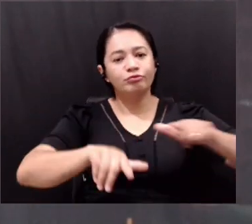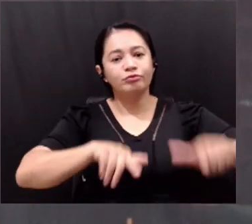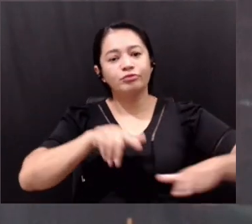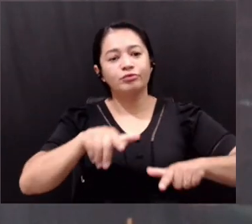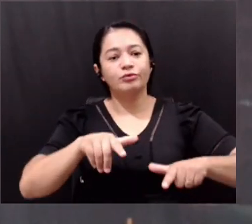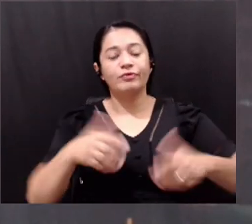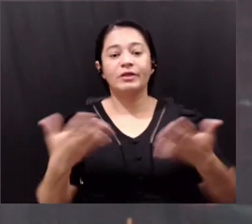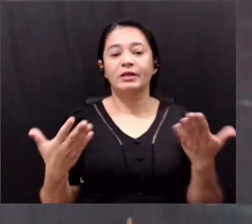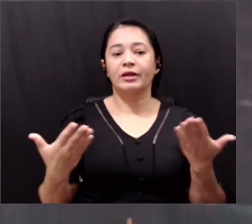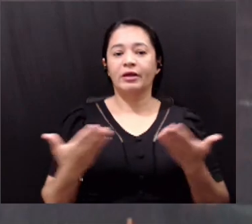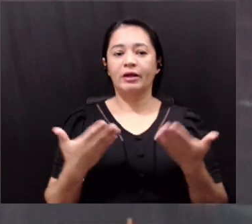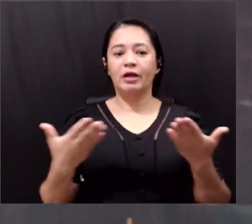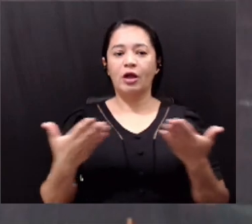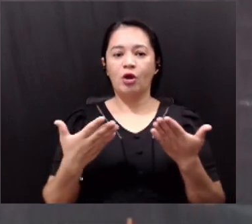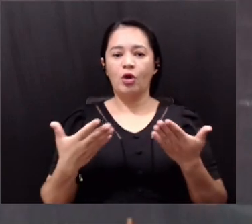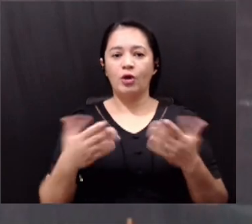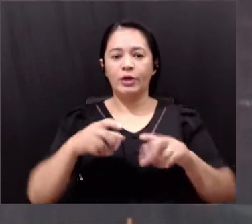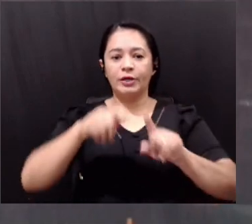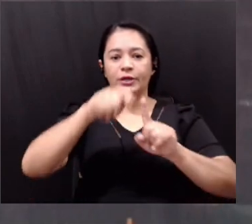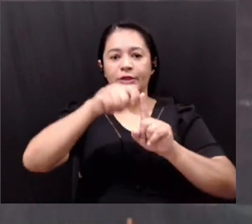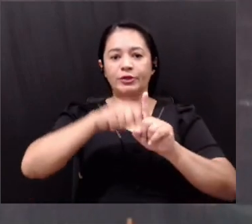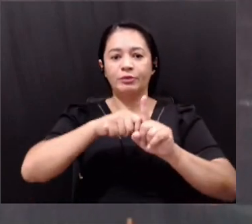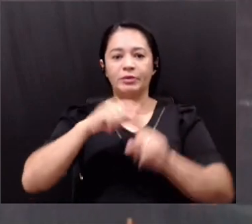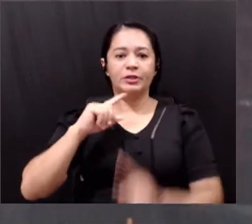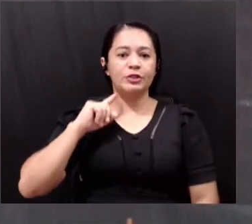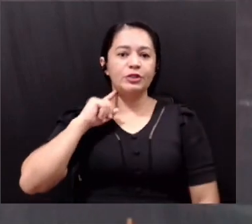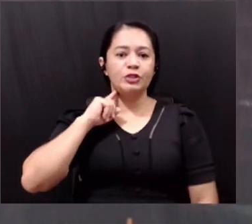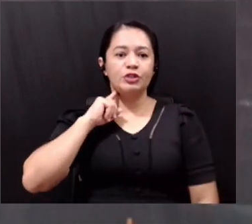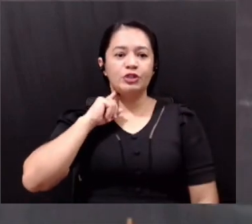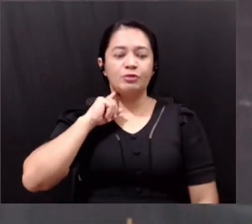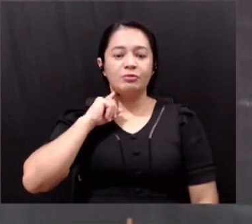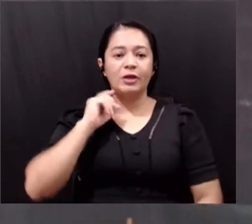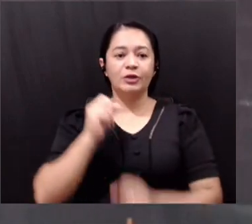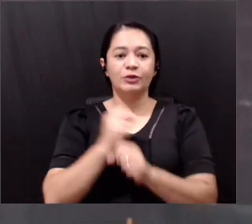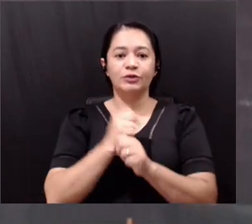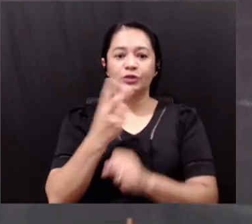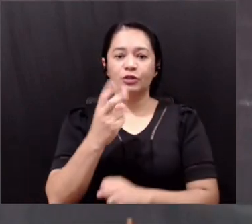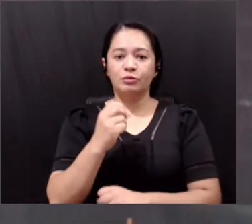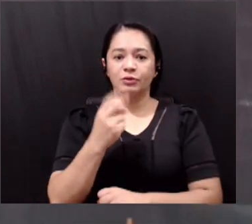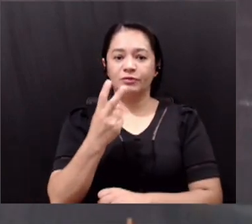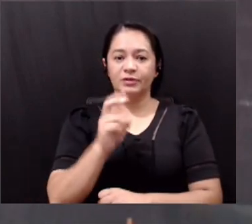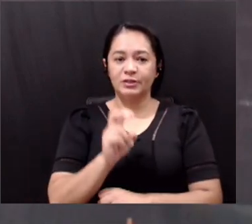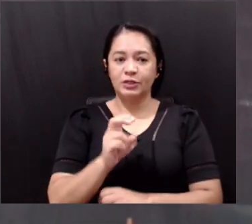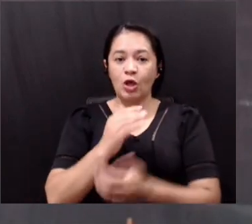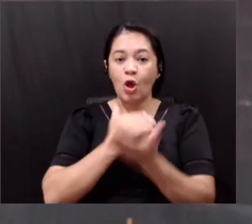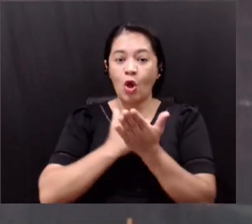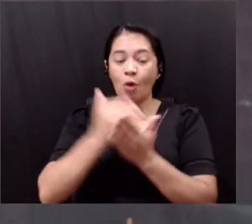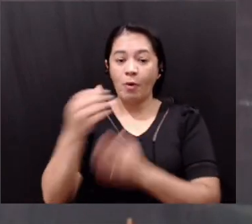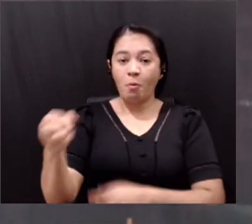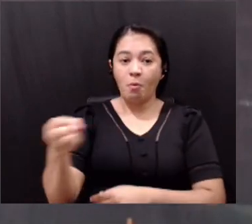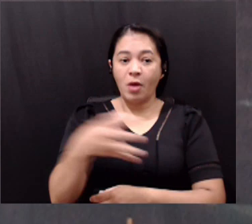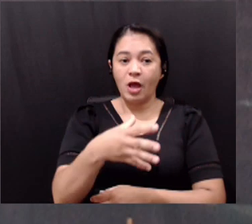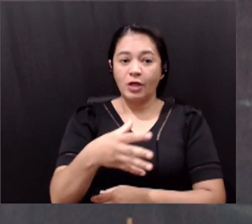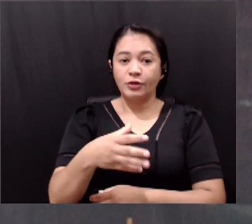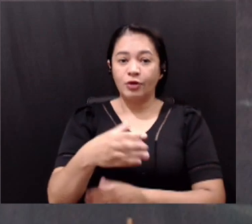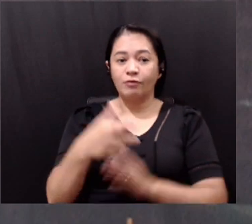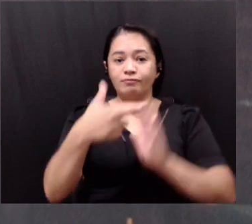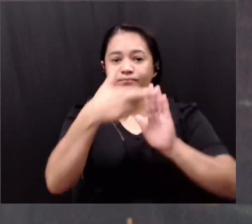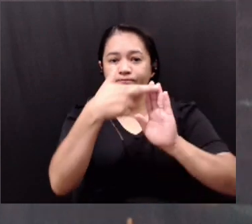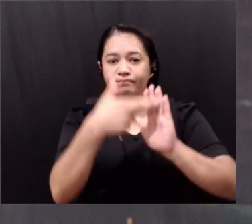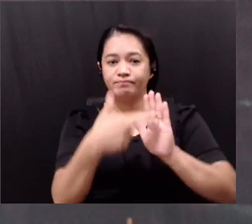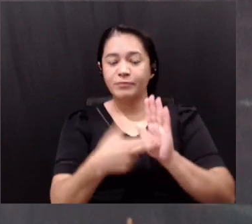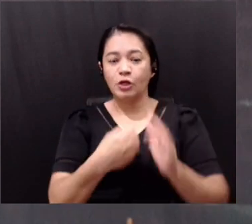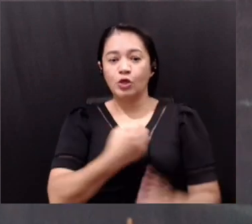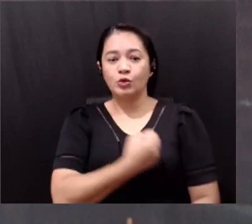em maio de 2025, entra em vigor uma nova atualização da norma regulamentadora número 1, que vai obrigar